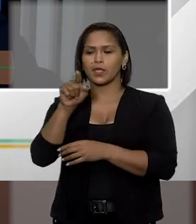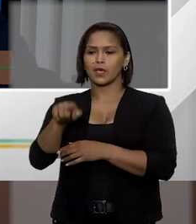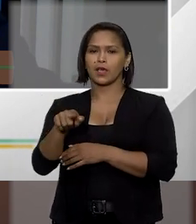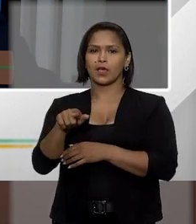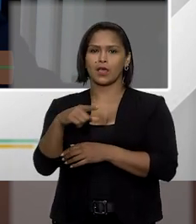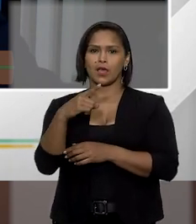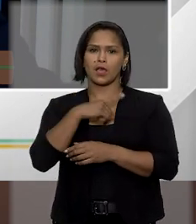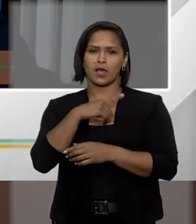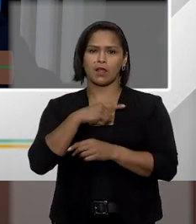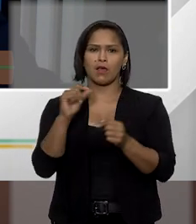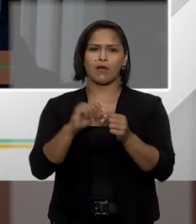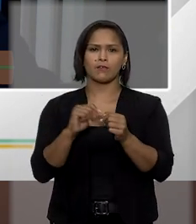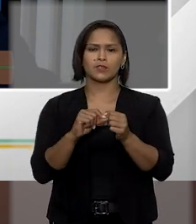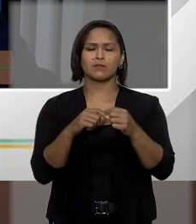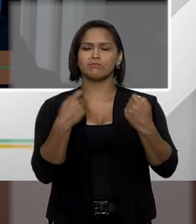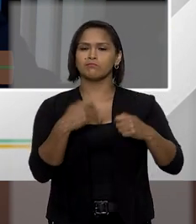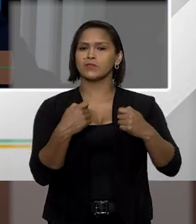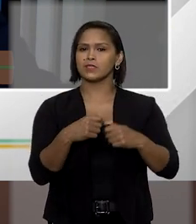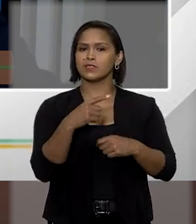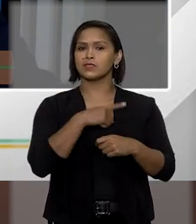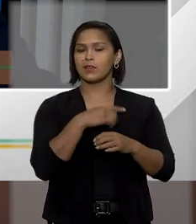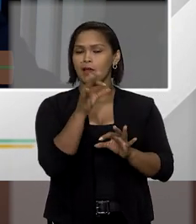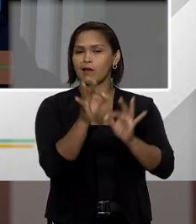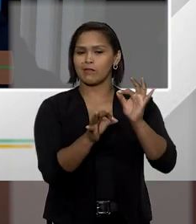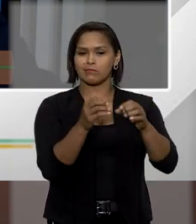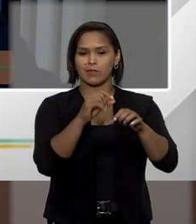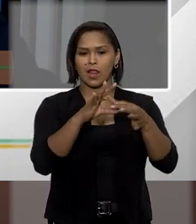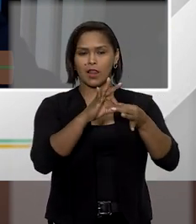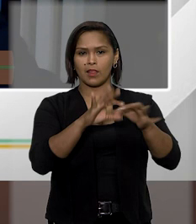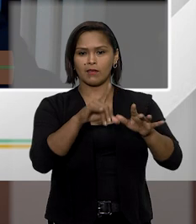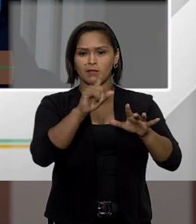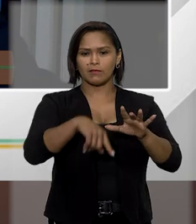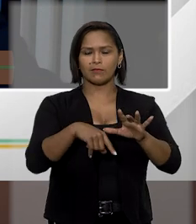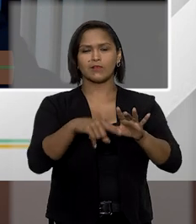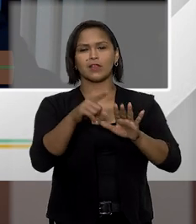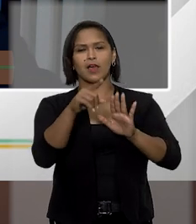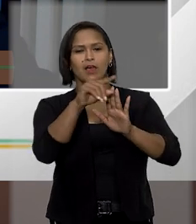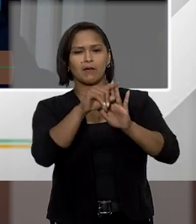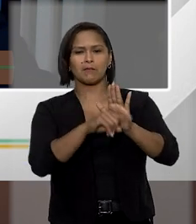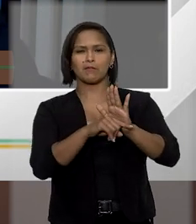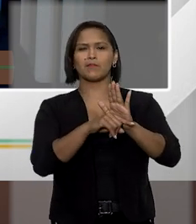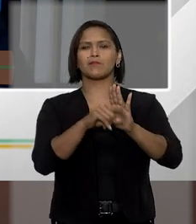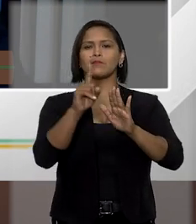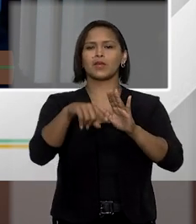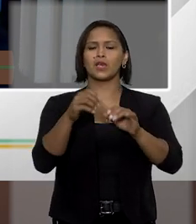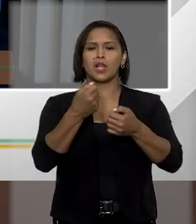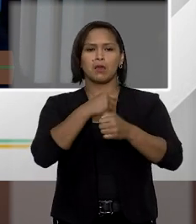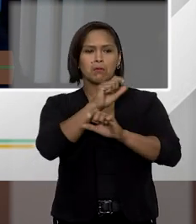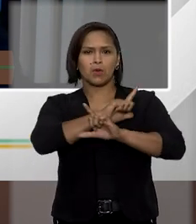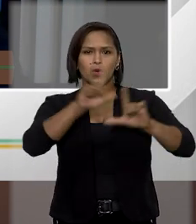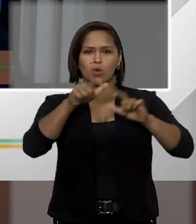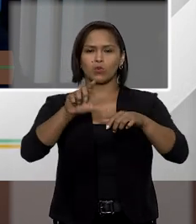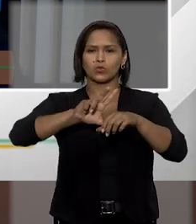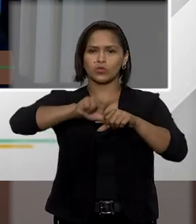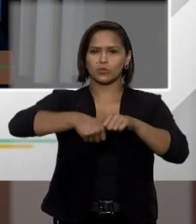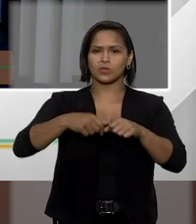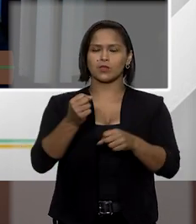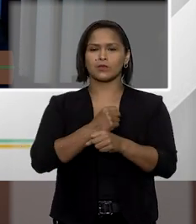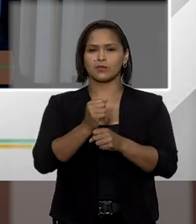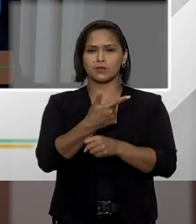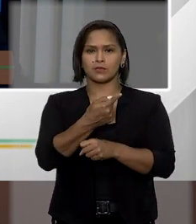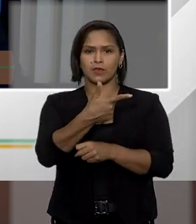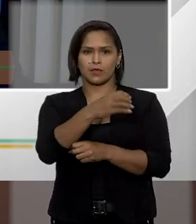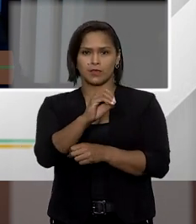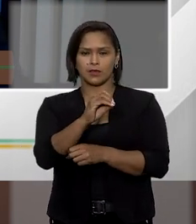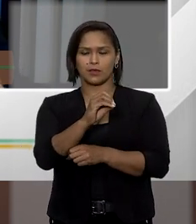norte-americanas, ávidas pela necessidade de justamente se livrar daquela pecha trazida pelos escândalos de corrupção havidos na década de